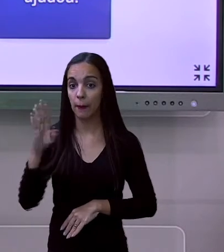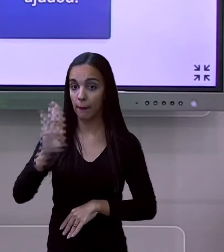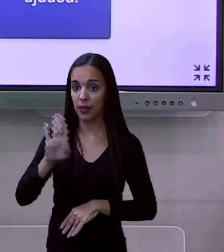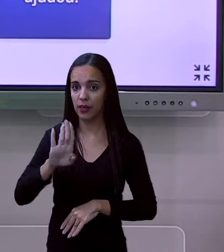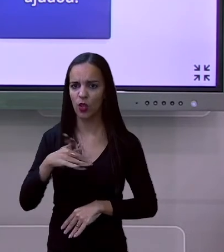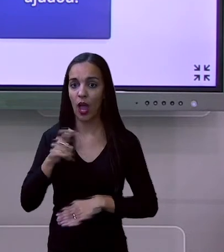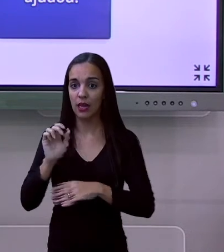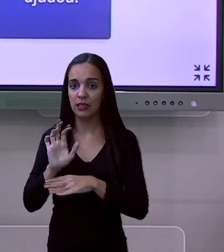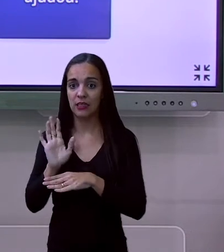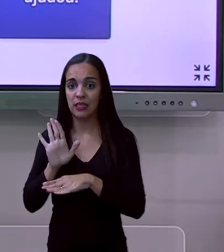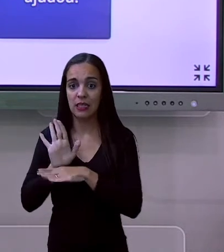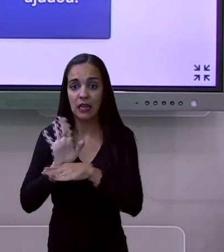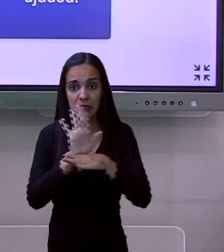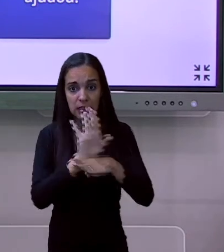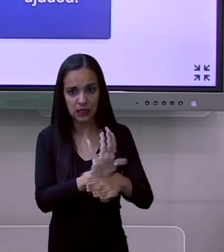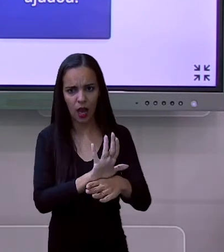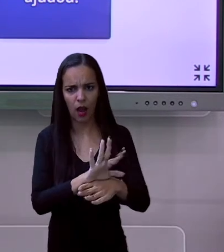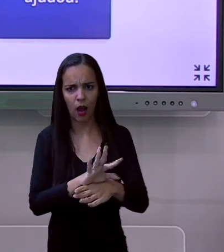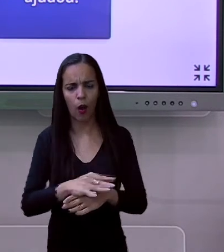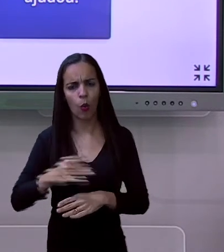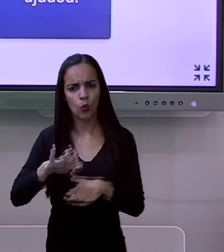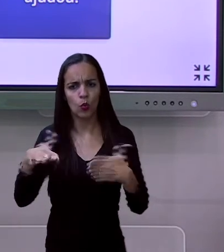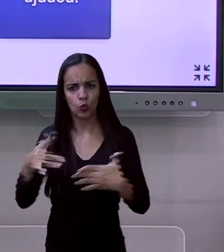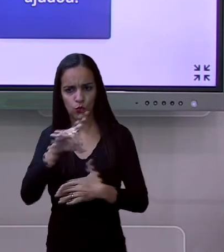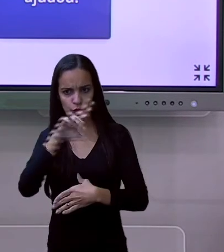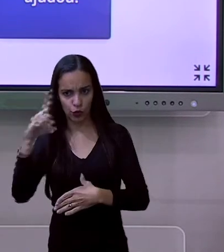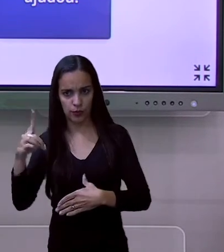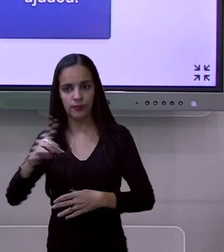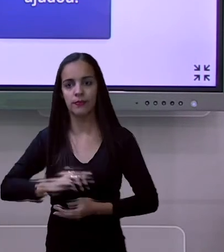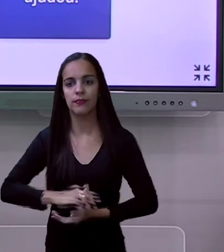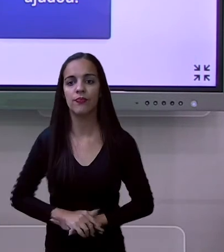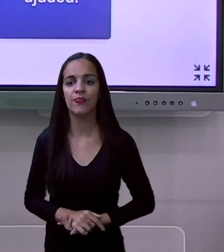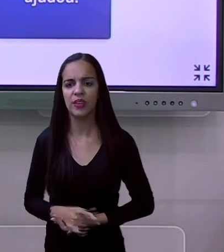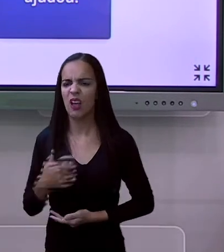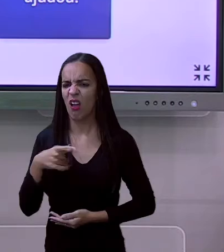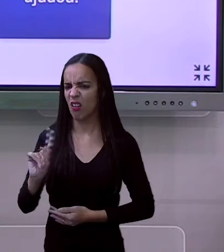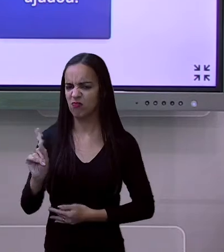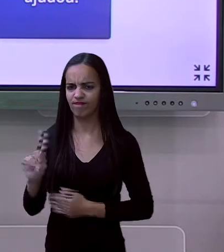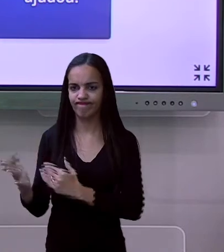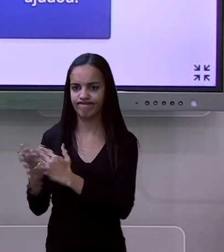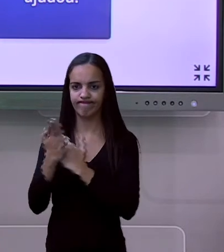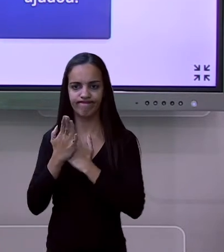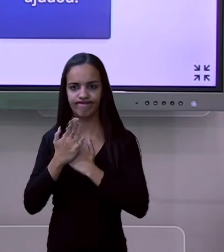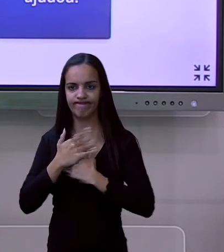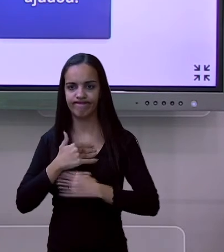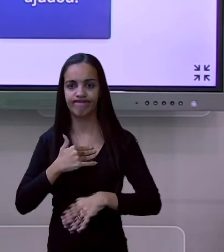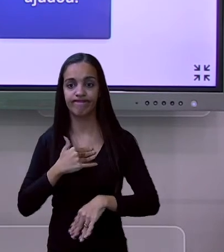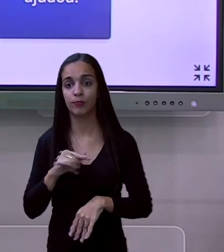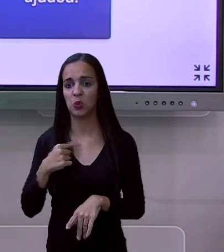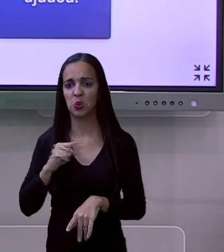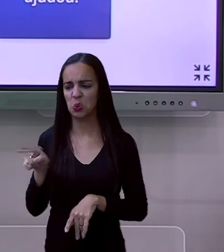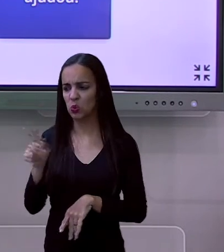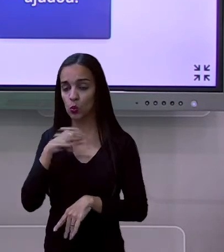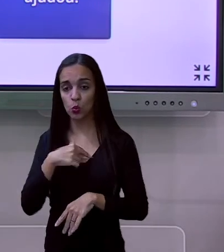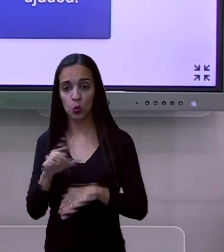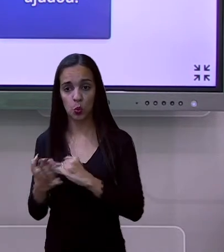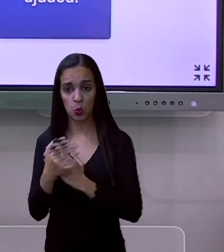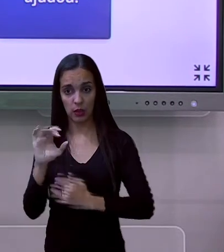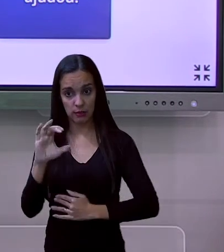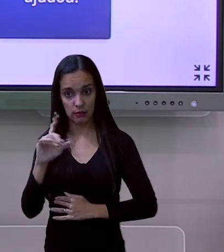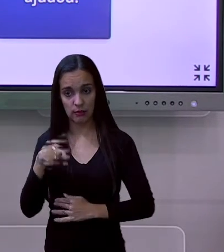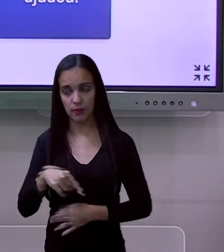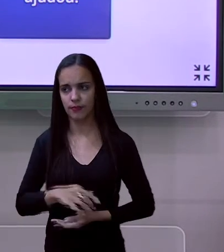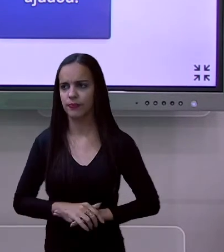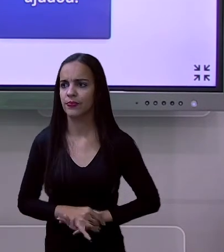B, ajudar-lhes-ei quando for o dia. Ou letra C, ele não me